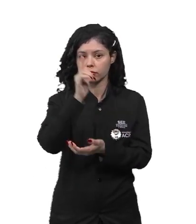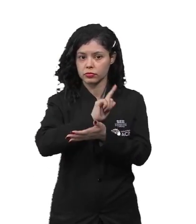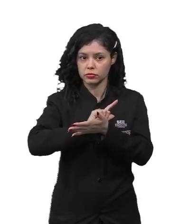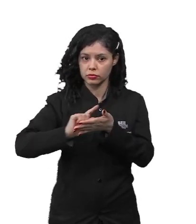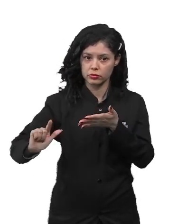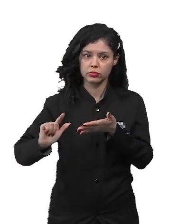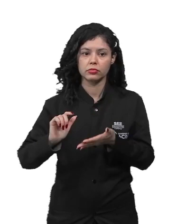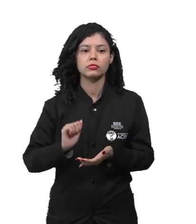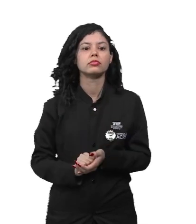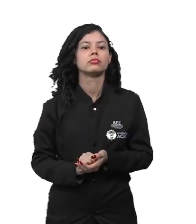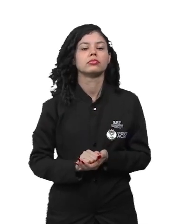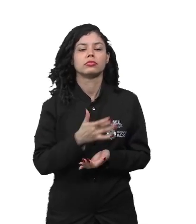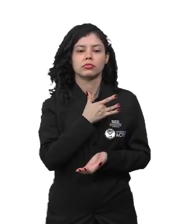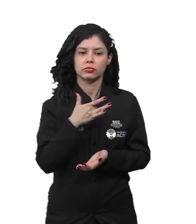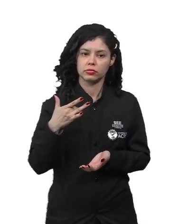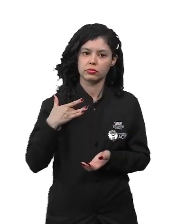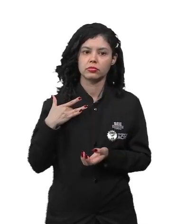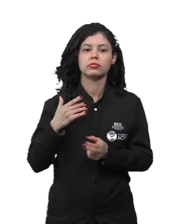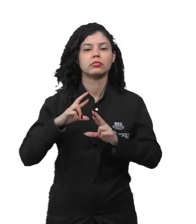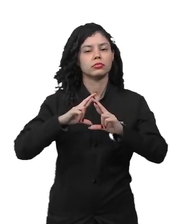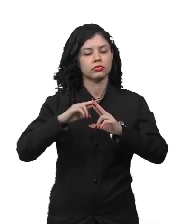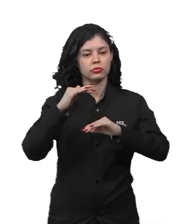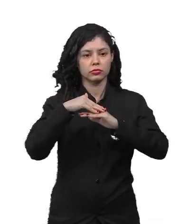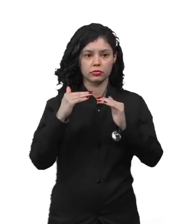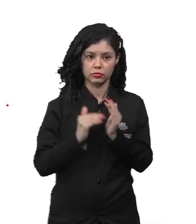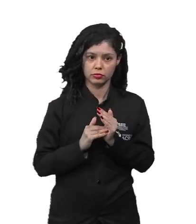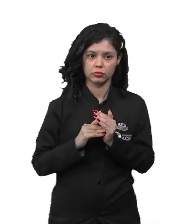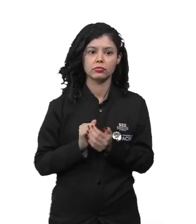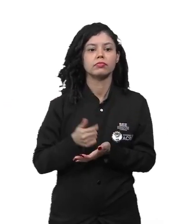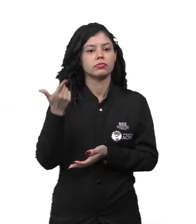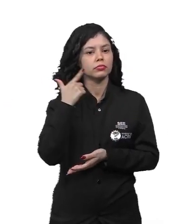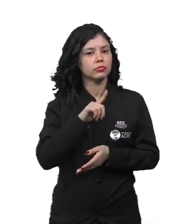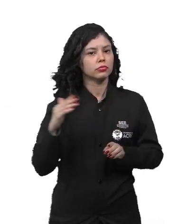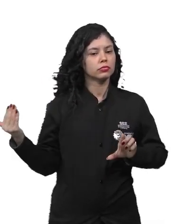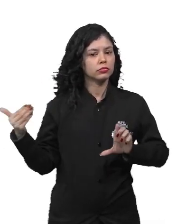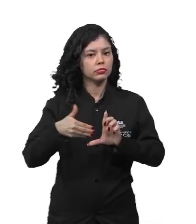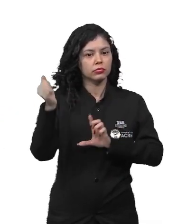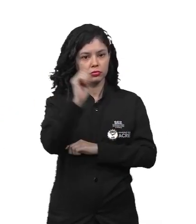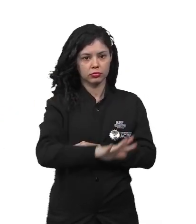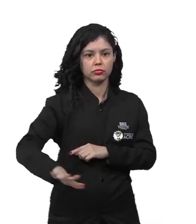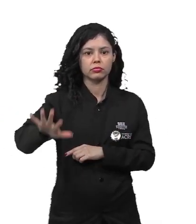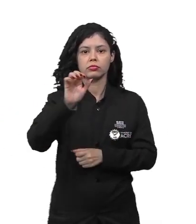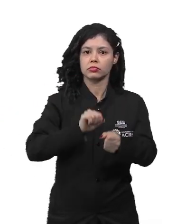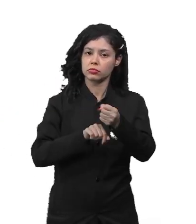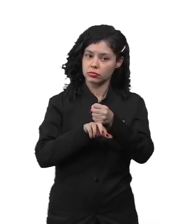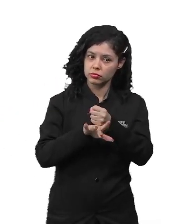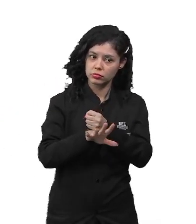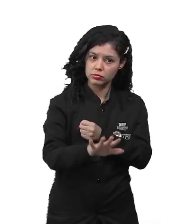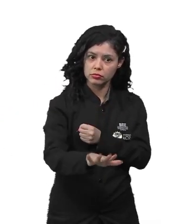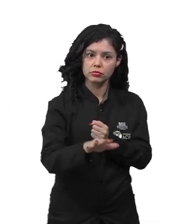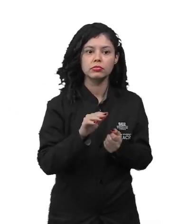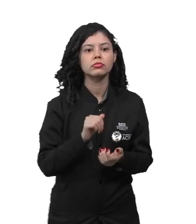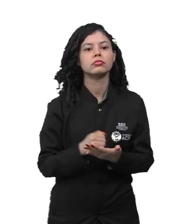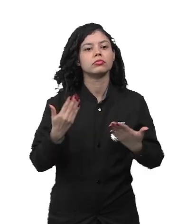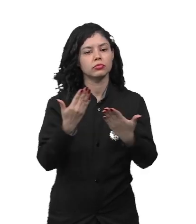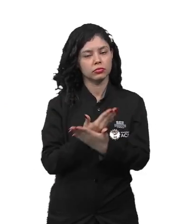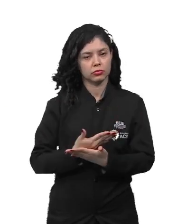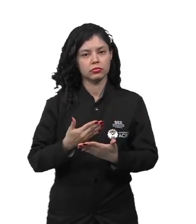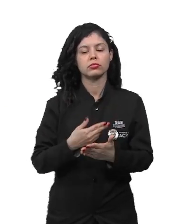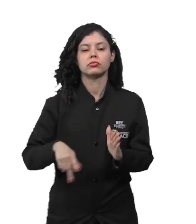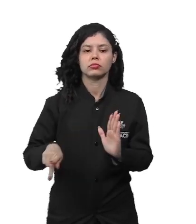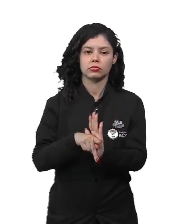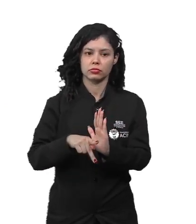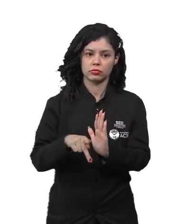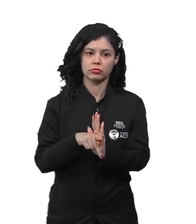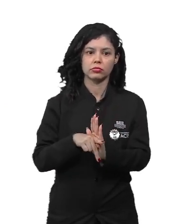construir um futuro mais limpo, saudável e sustentável para todos, garantindo um acesso universal ao saneamento básico e